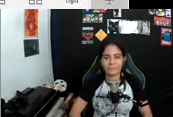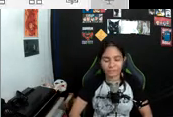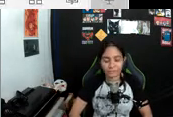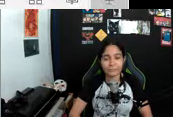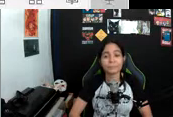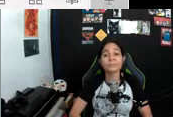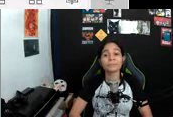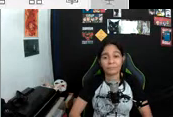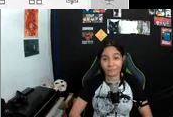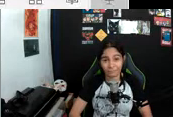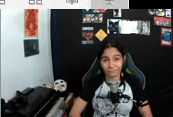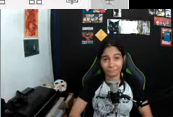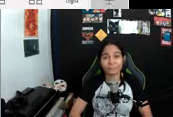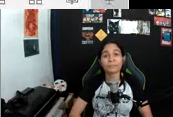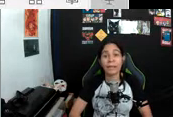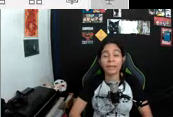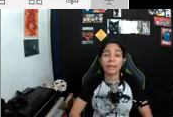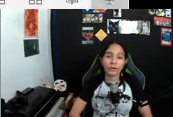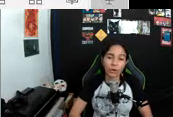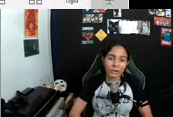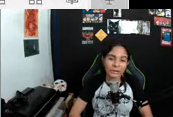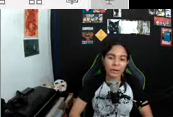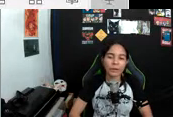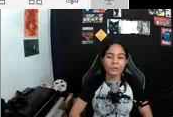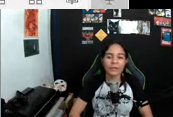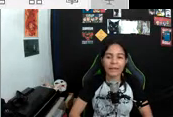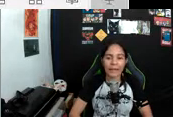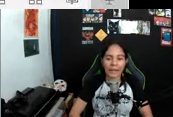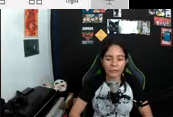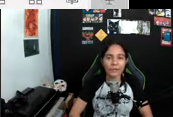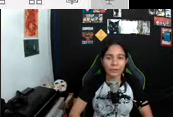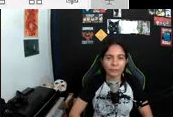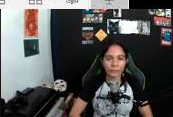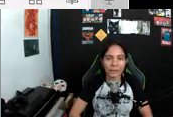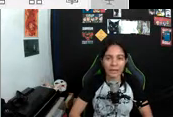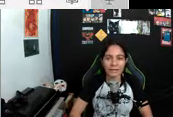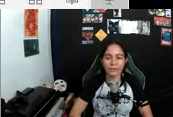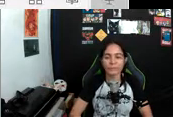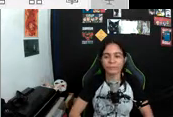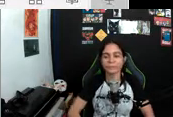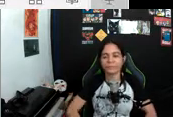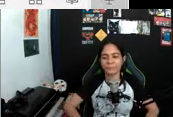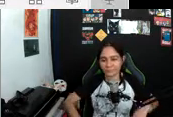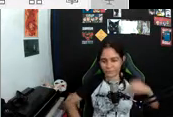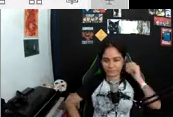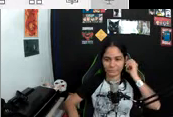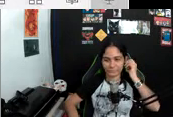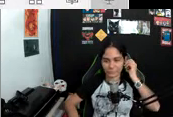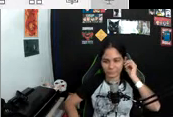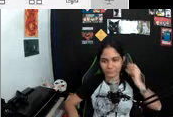para a equipe. Se der errado, vai sobrar para todo mundo, entendeu? E torça então é melhor você errado, reclamar. Seu.